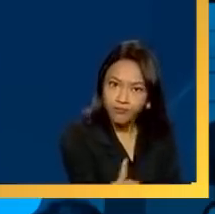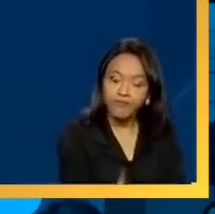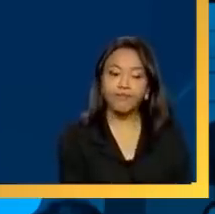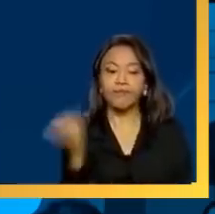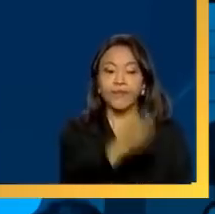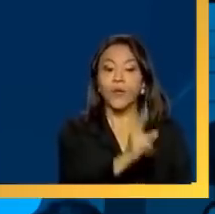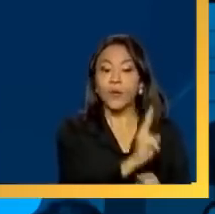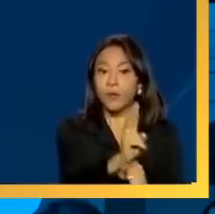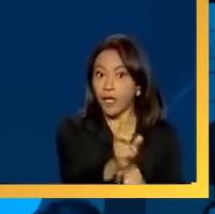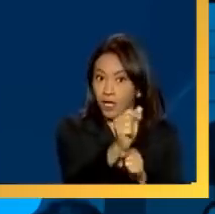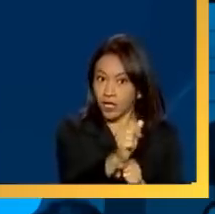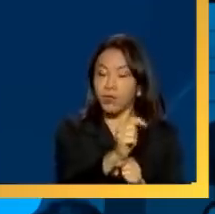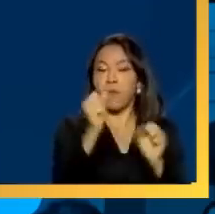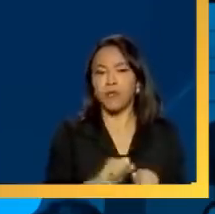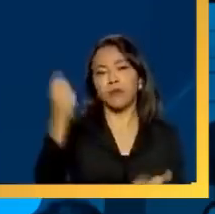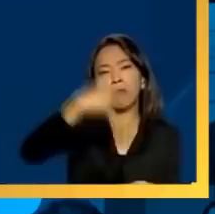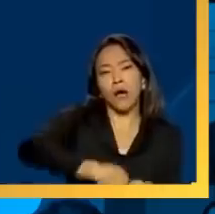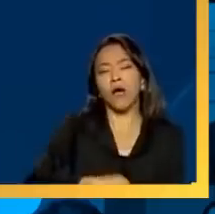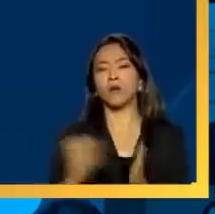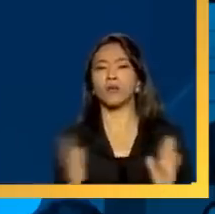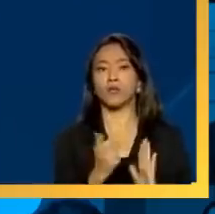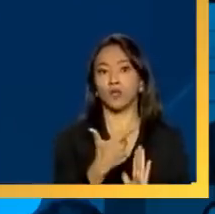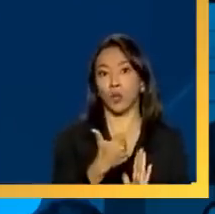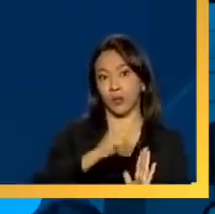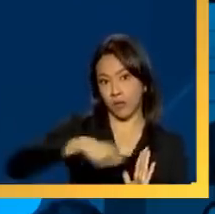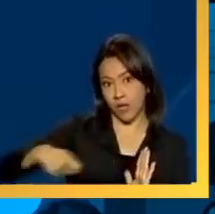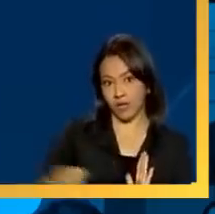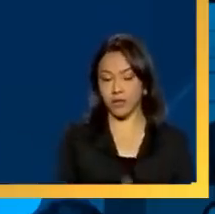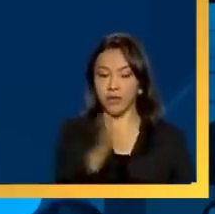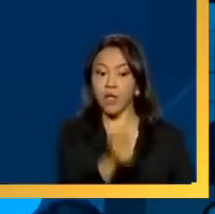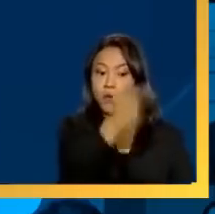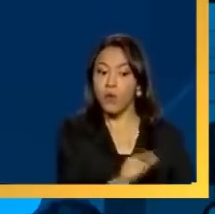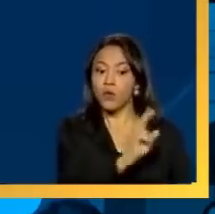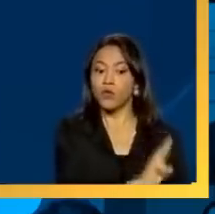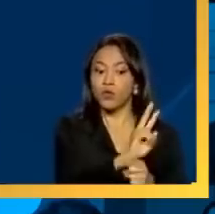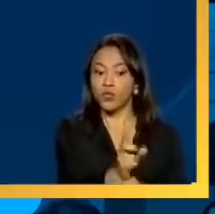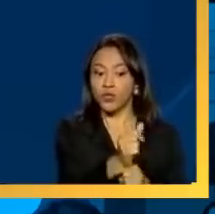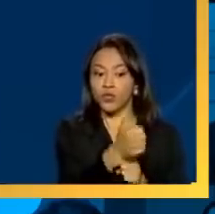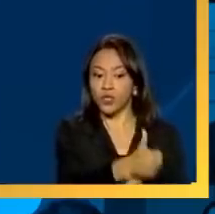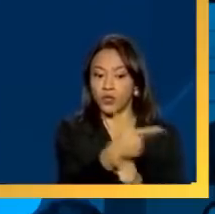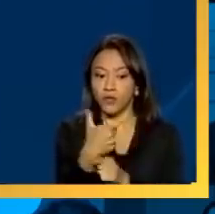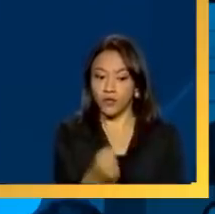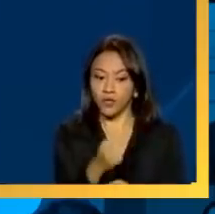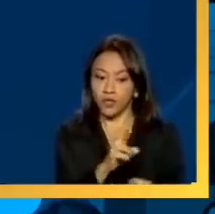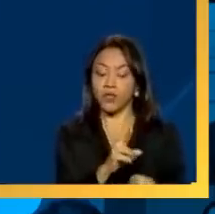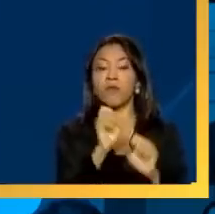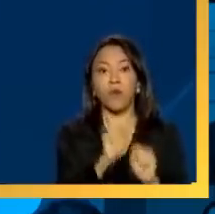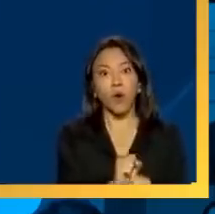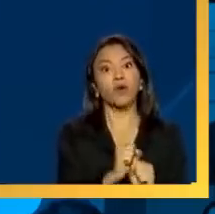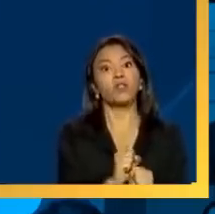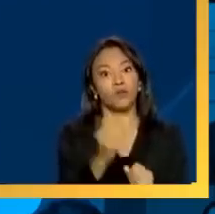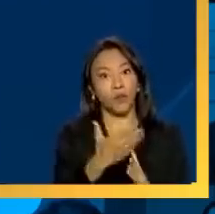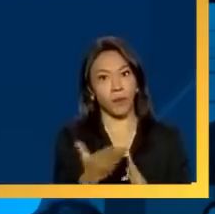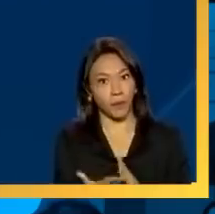custeio poderá ser pago em até 12 meses. Já o crédito para investimento poderá ser dividido em até 120